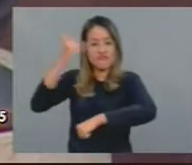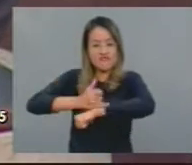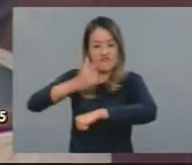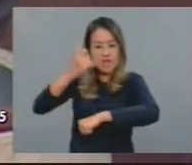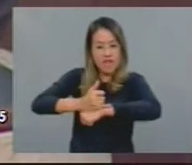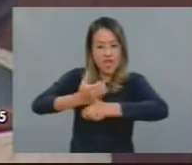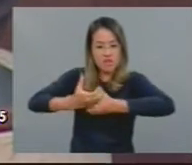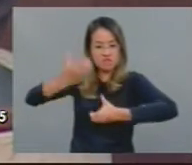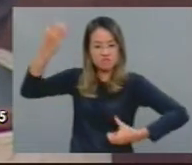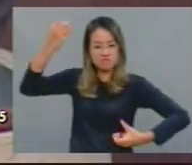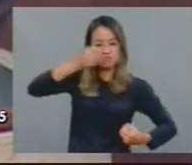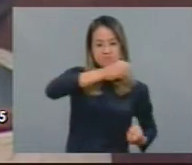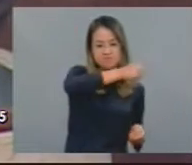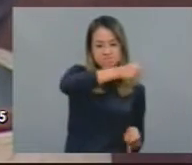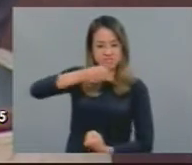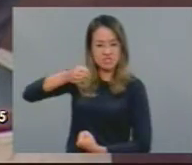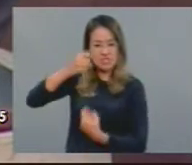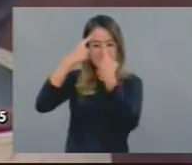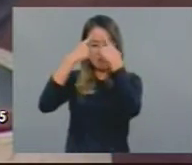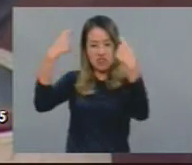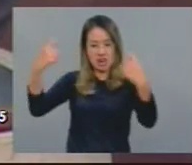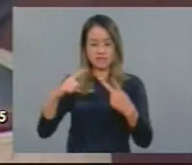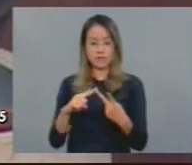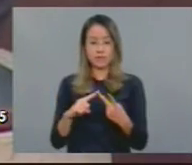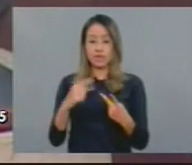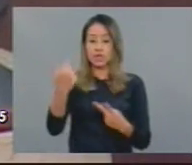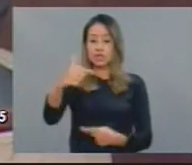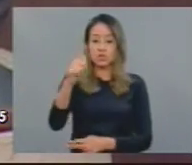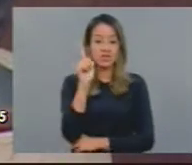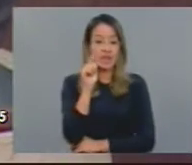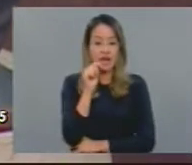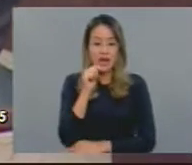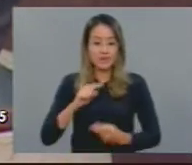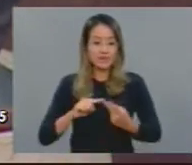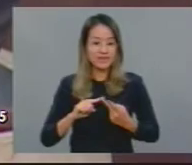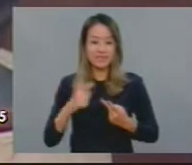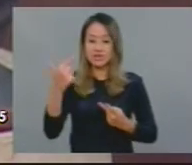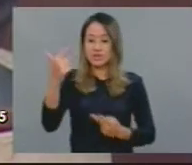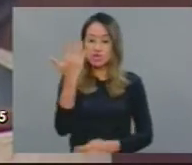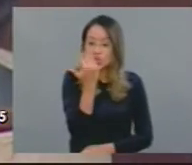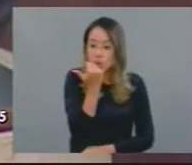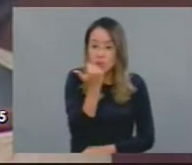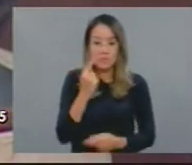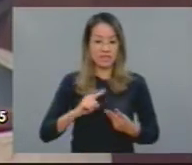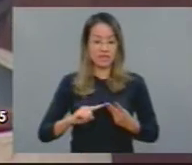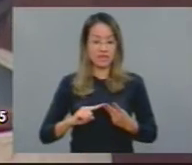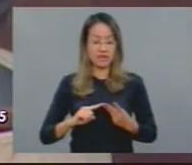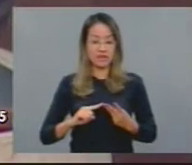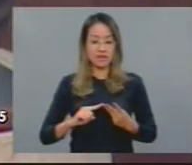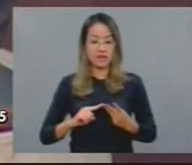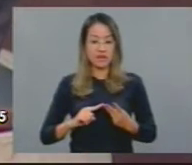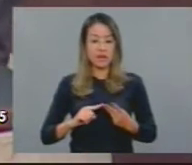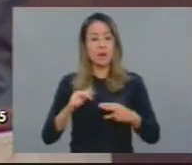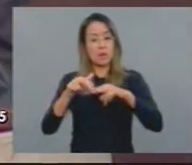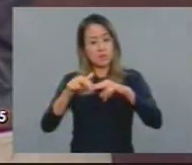assimilam o que lhes é ofertado. Se aquele adolescente que já está numa rede de